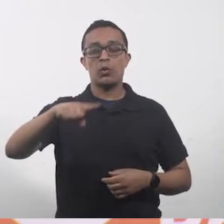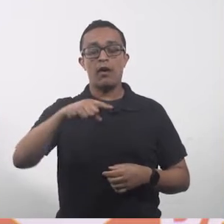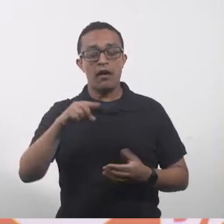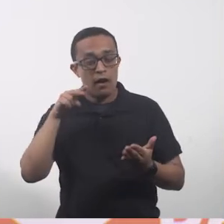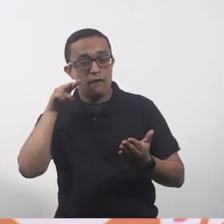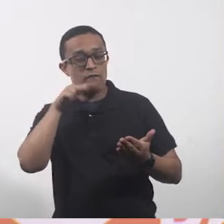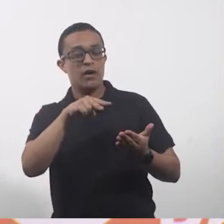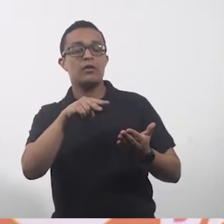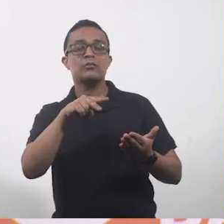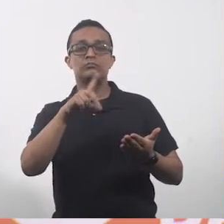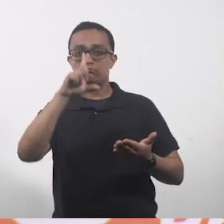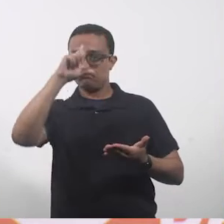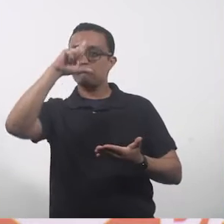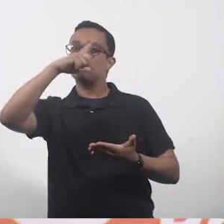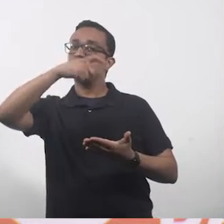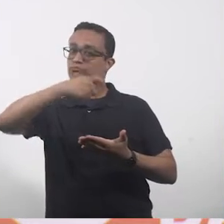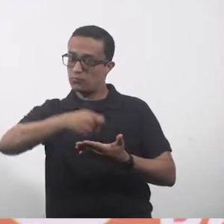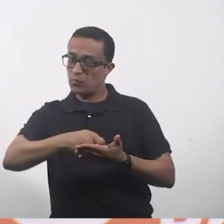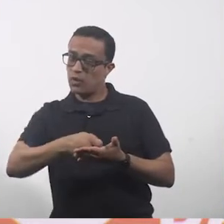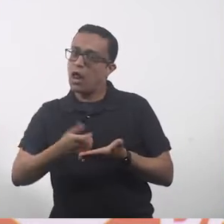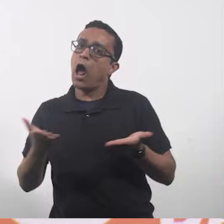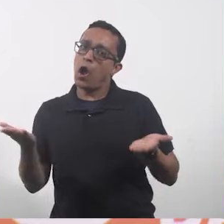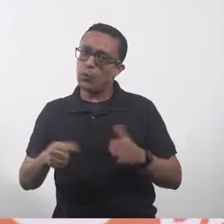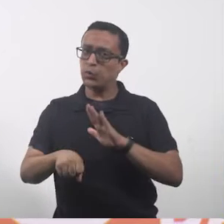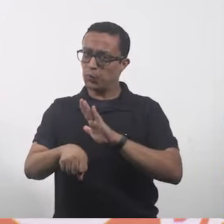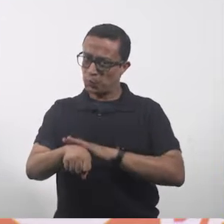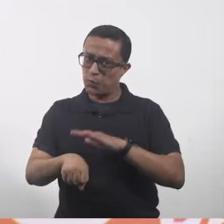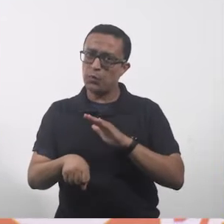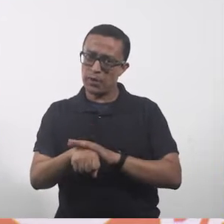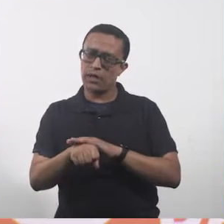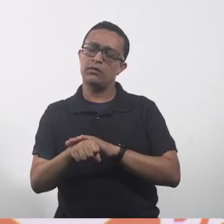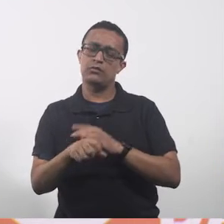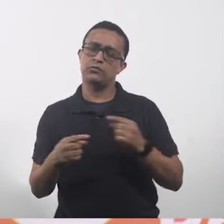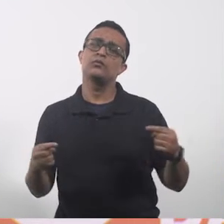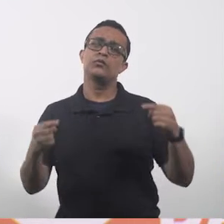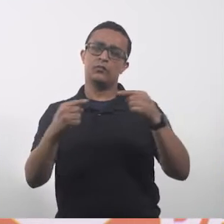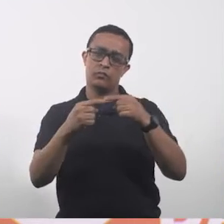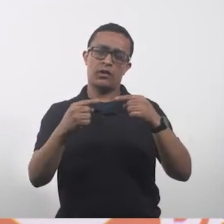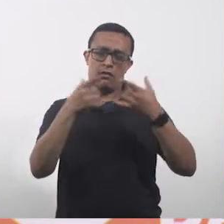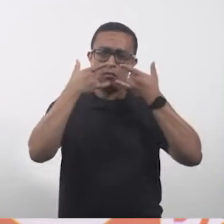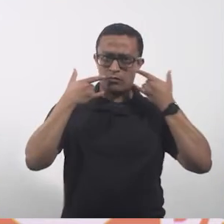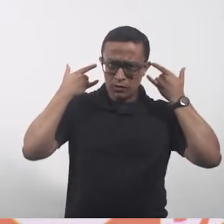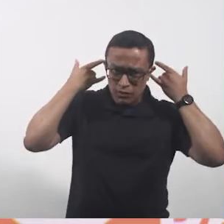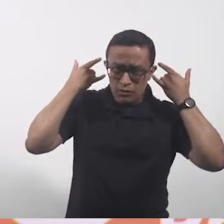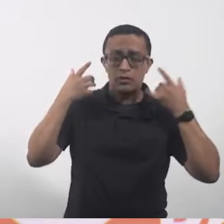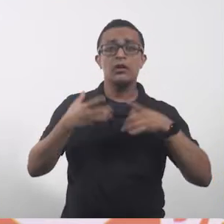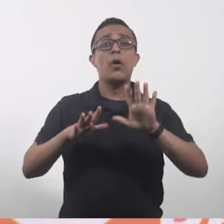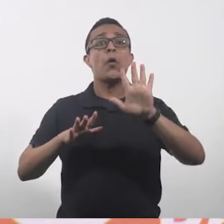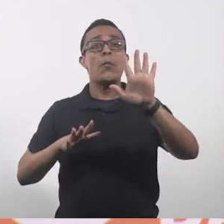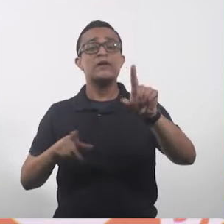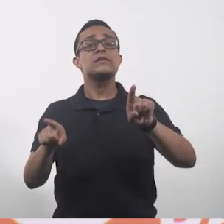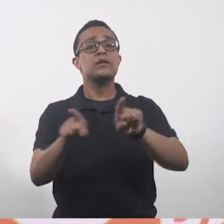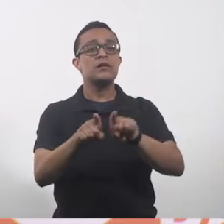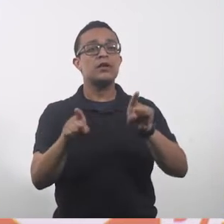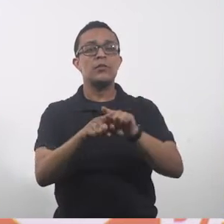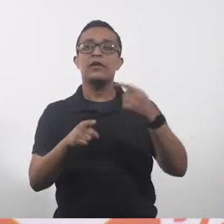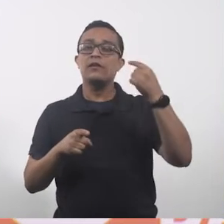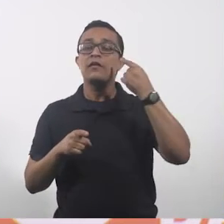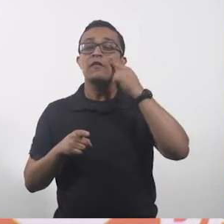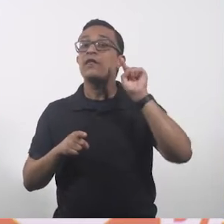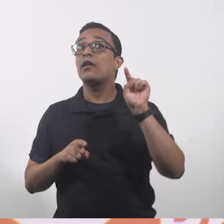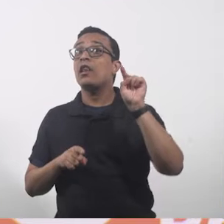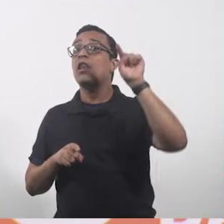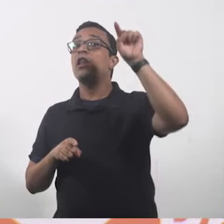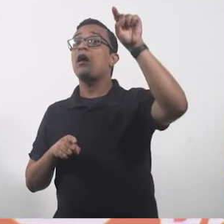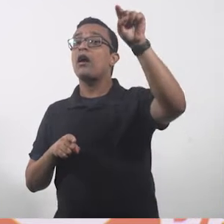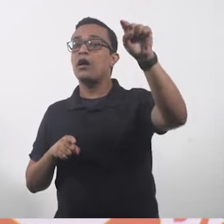a decisão, não só neste momento, em relação à questão da utilização das máscaras, mas também termos uma previsibilidade